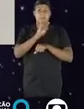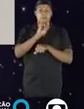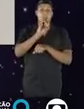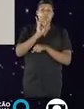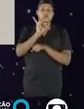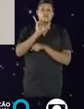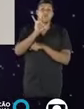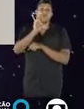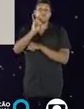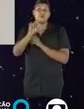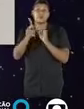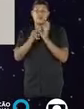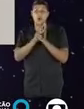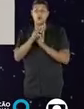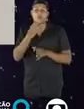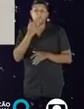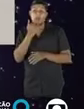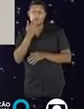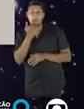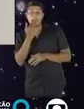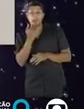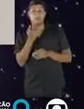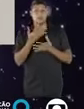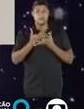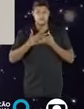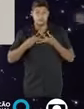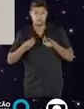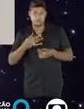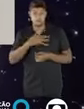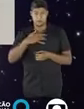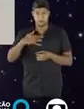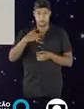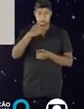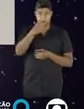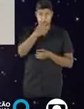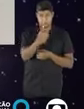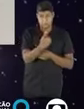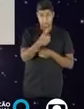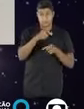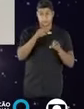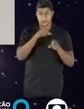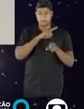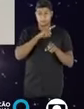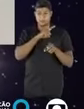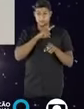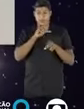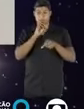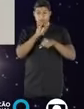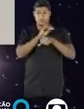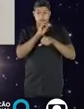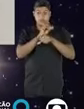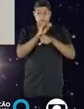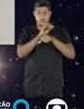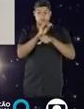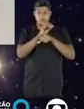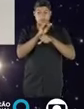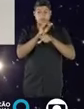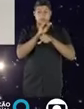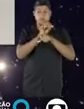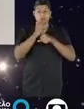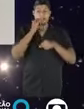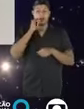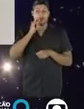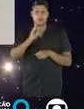nos alimentos, que têm uma ação anti-inflamatória, imunomoduladora, e protegendo o nosso organismo até para não ter problemas